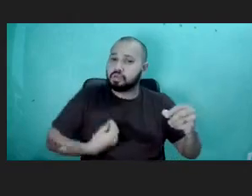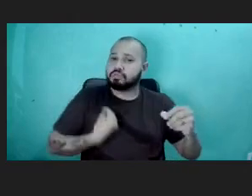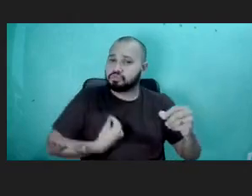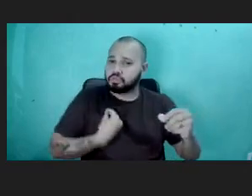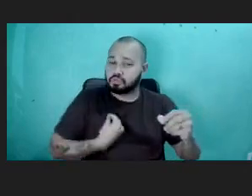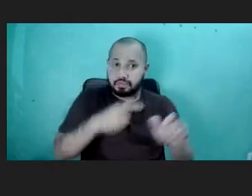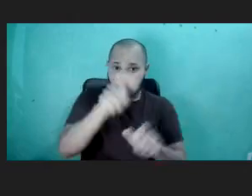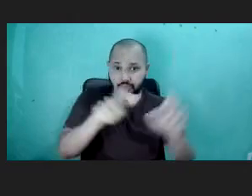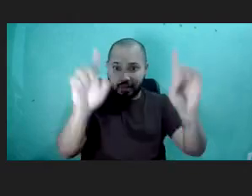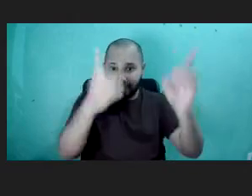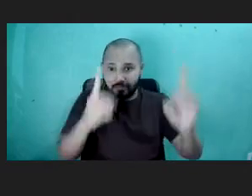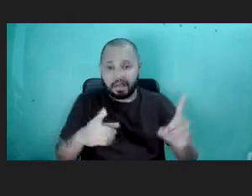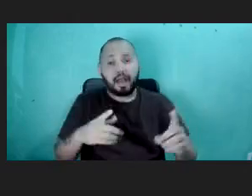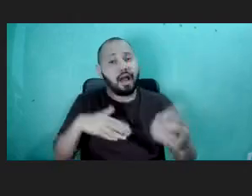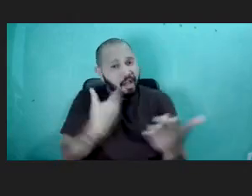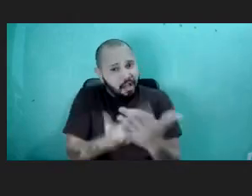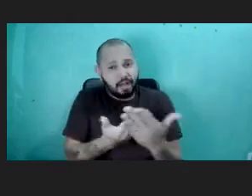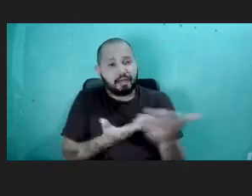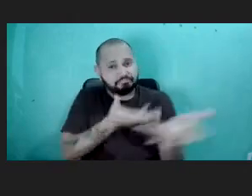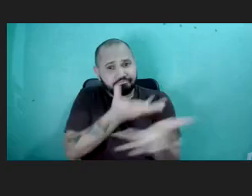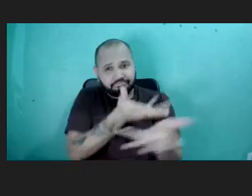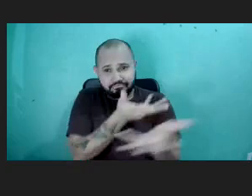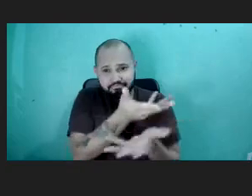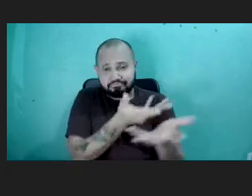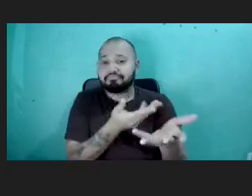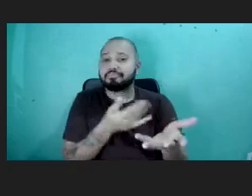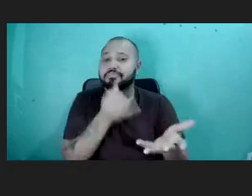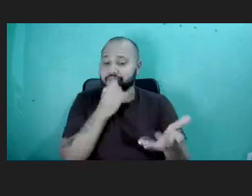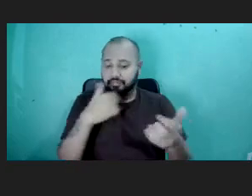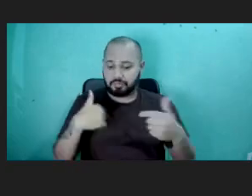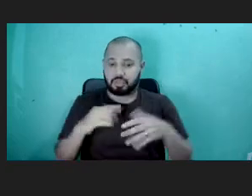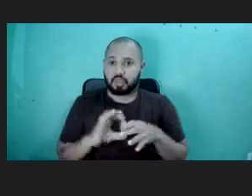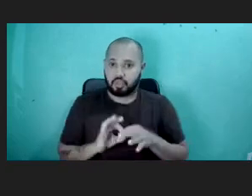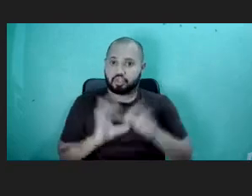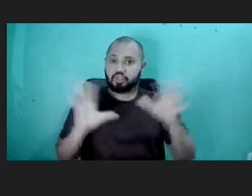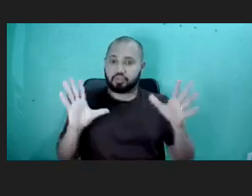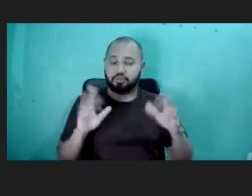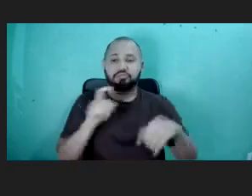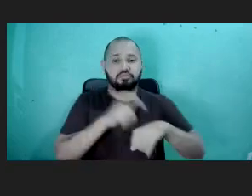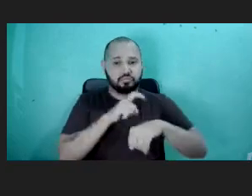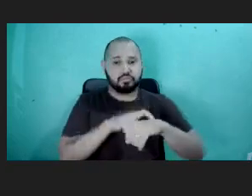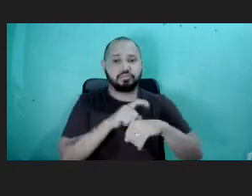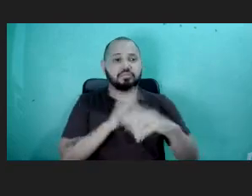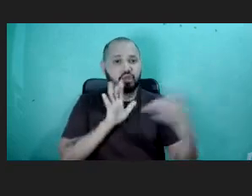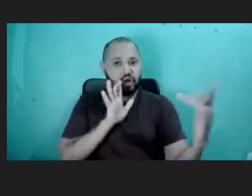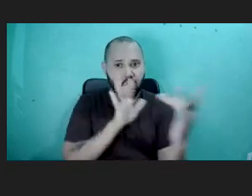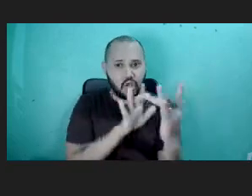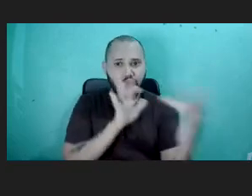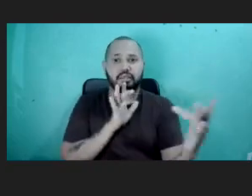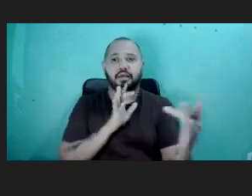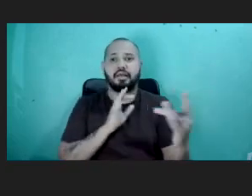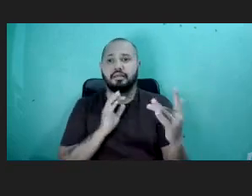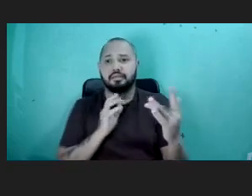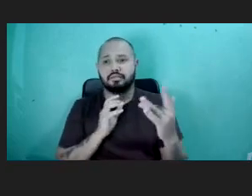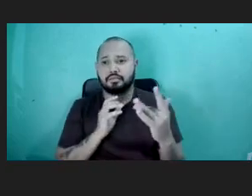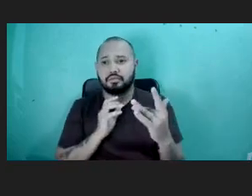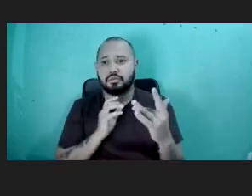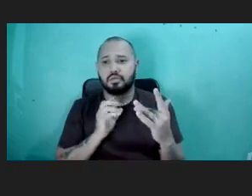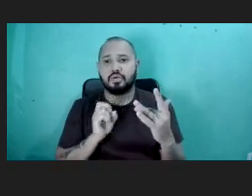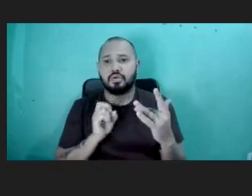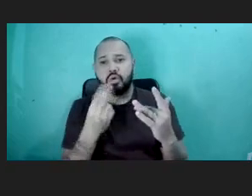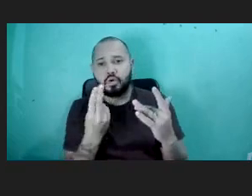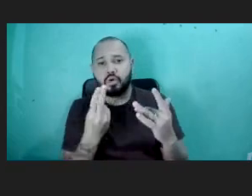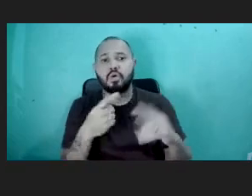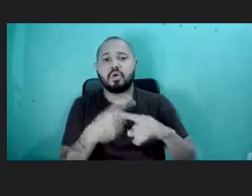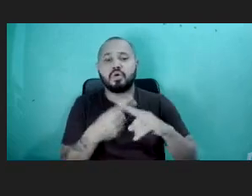com deficiência, na forma como eu me disponibilizo para esse encontro, para esse contato, ou na forma como eu me fecho. Não só